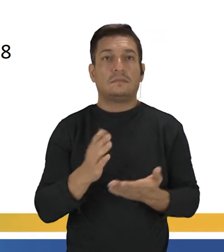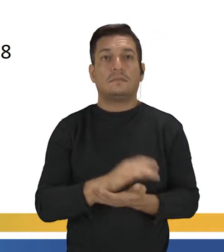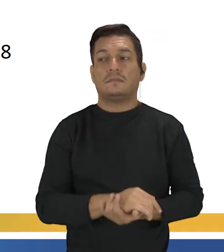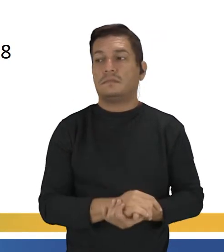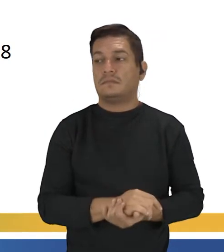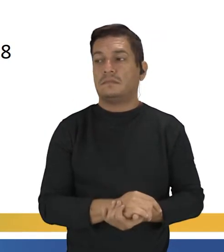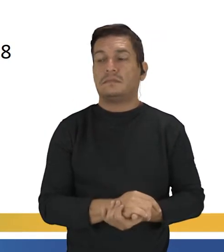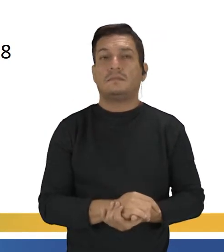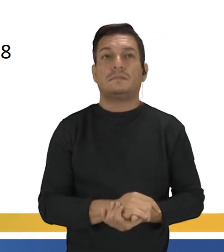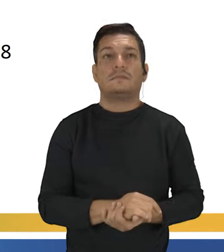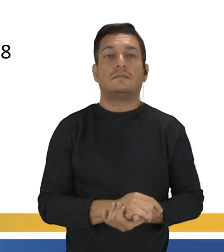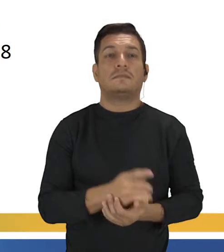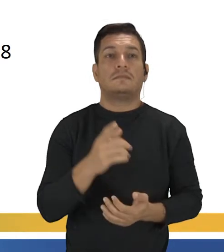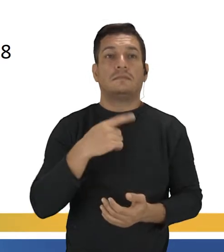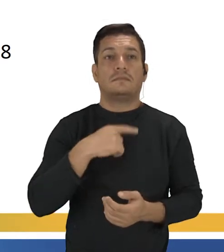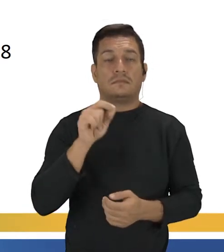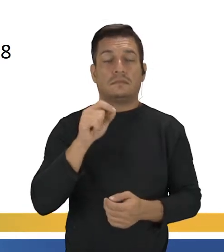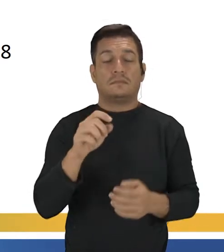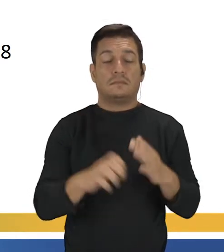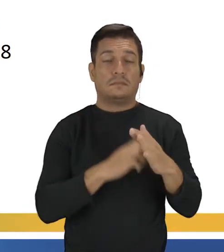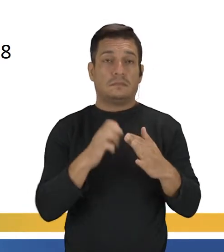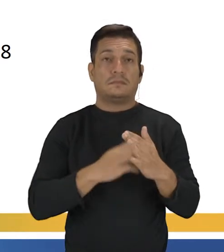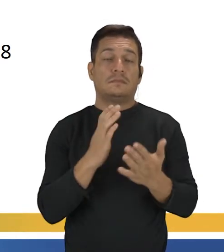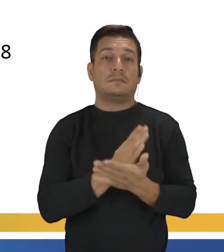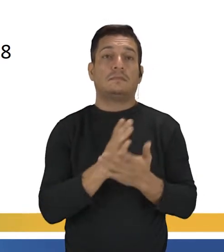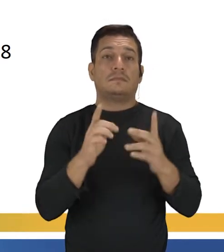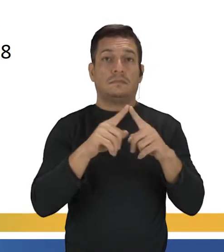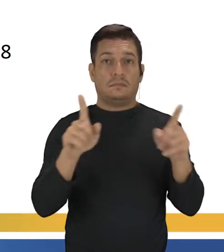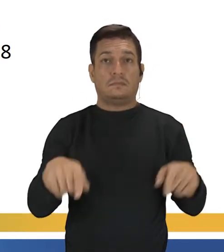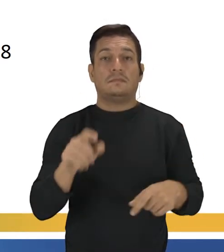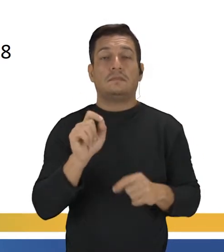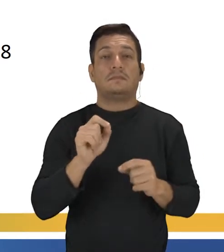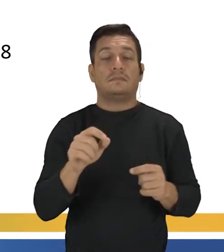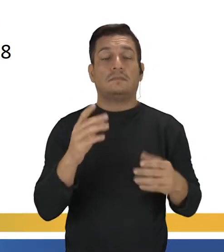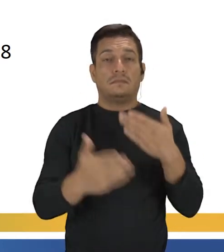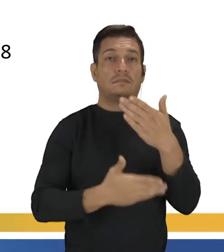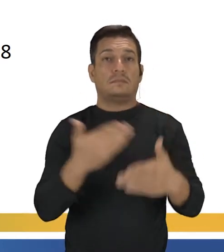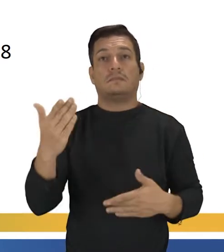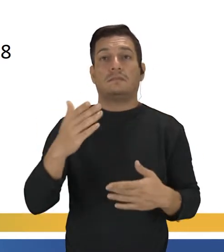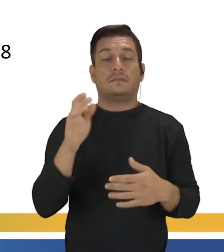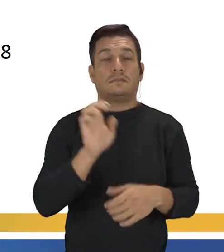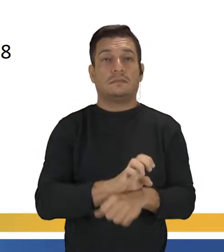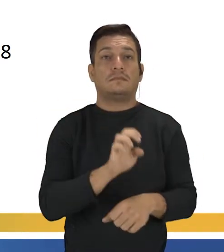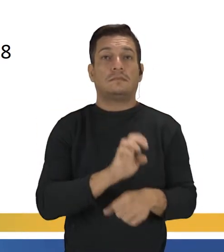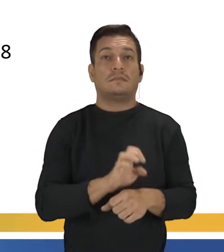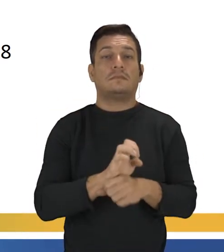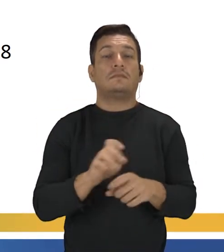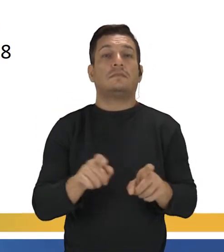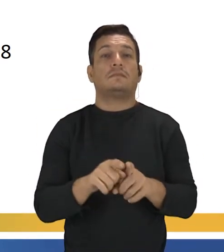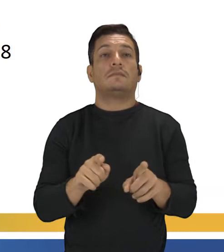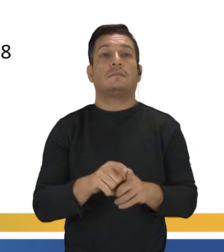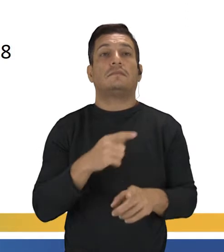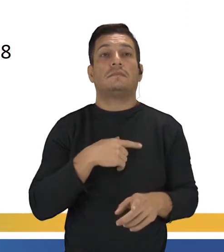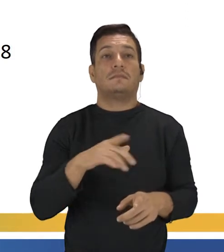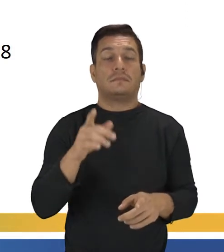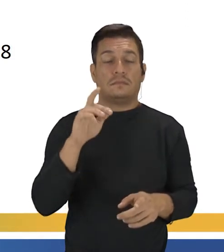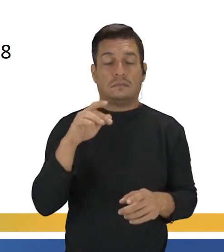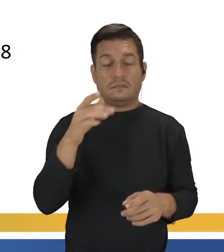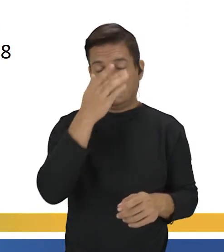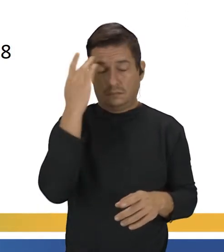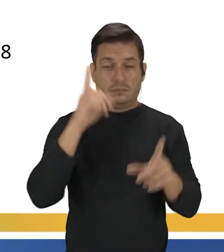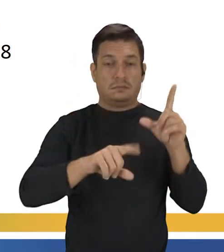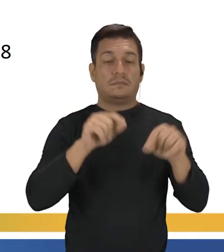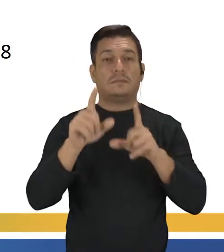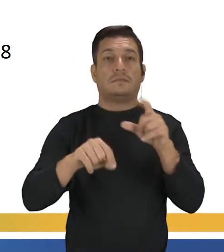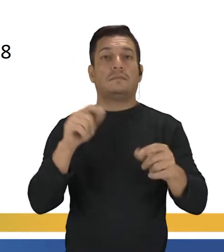3. Em uma empresa, alguns funcionários serão transferidos de estado. Dos candidatos selecionados, que puderam